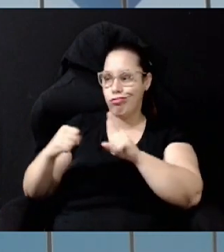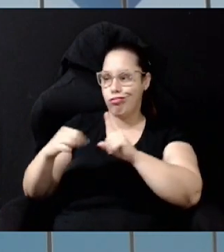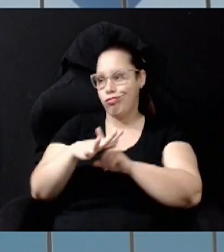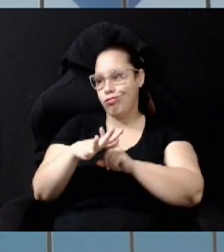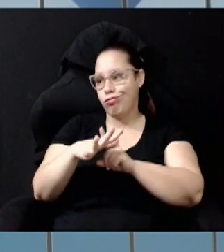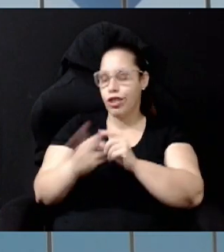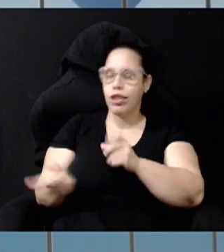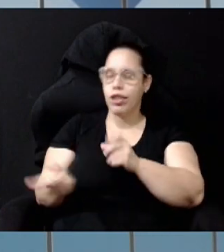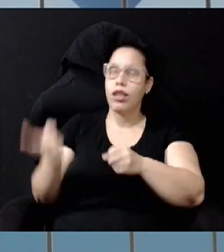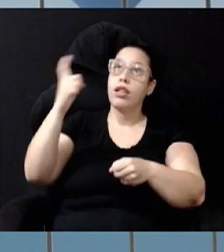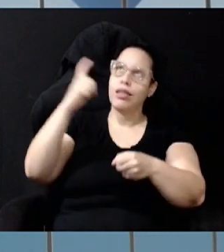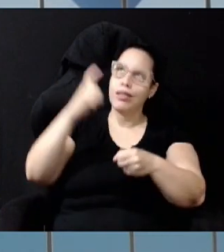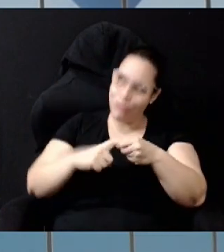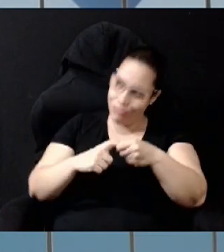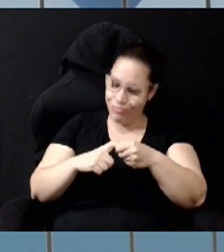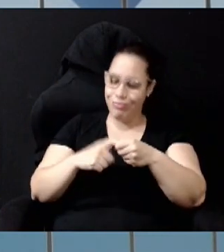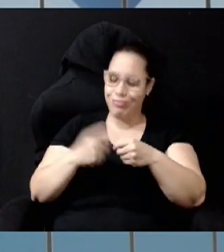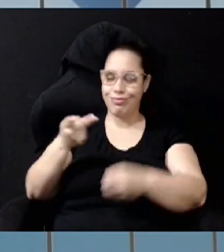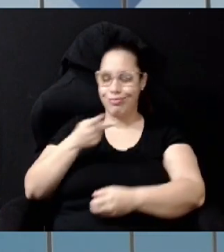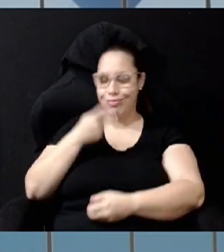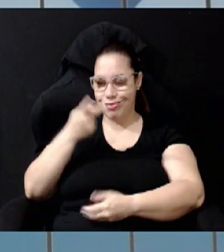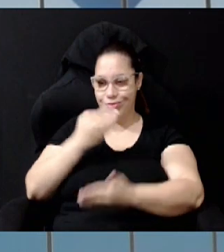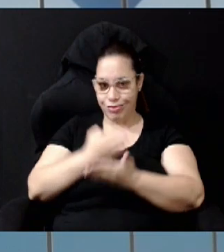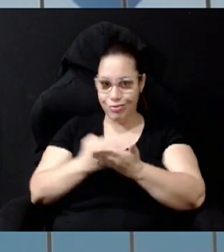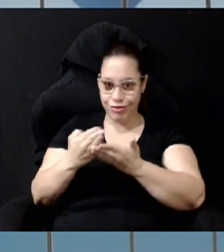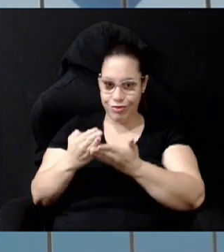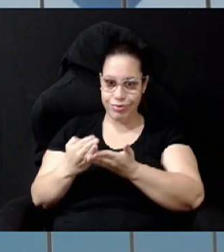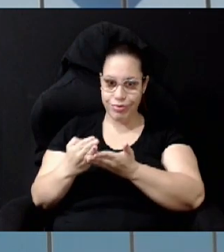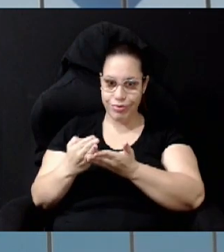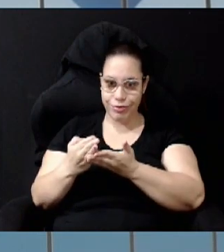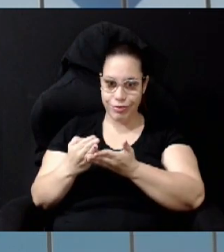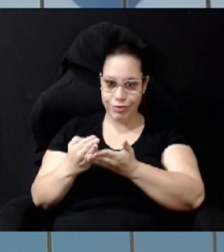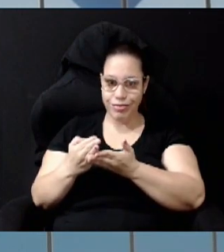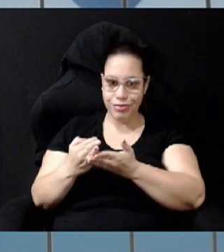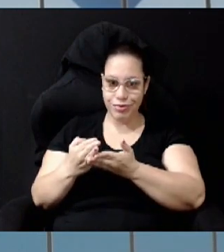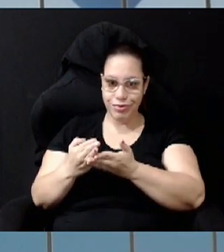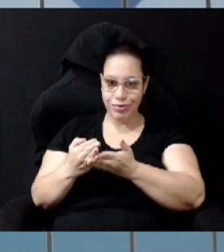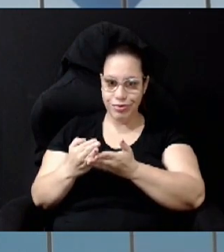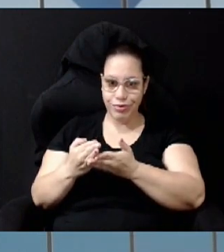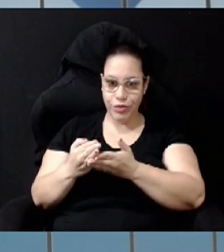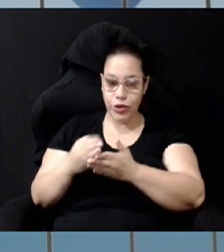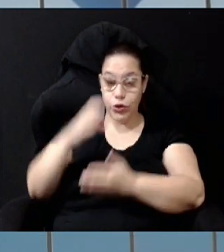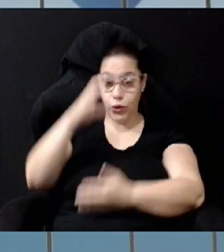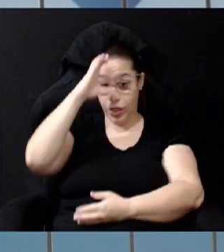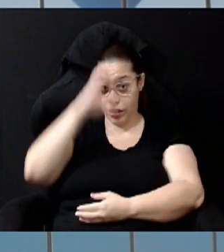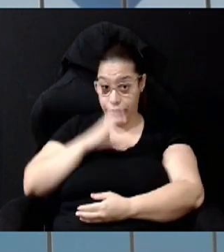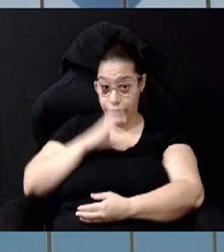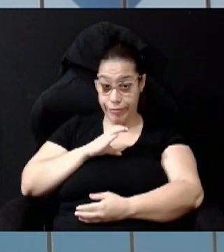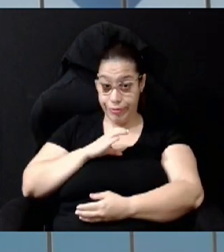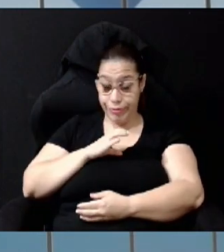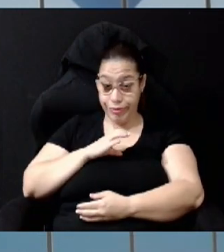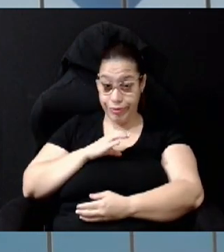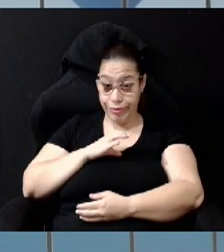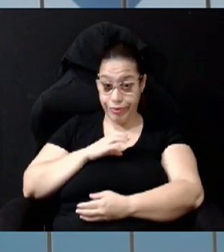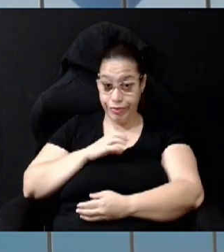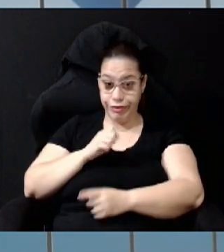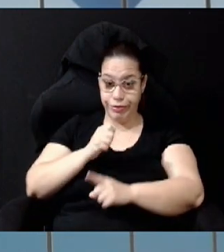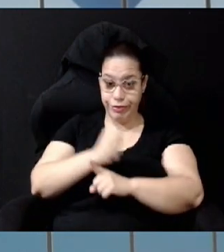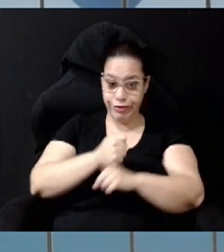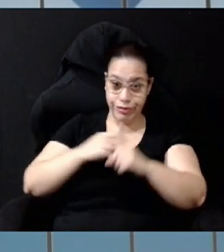talvez, na nossa fala inicial. O cidadão, a sociedade civil que vai ser o indutor da